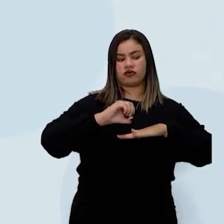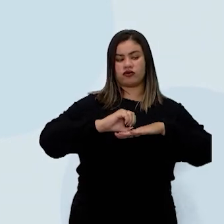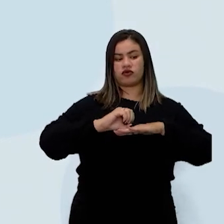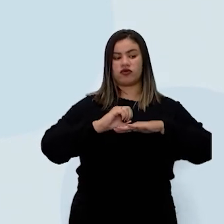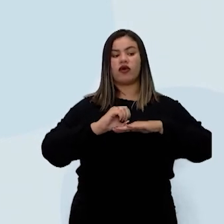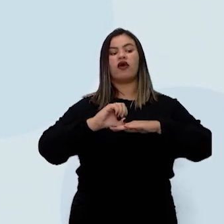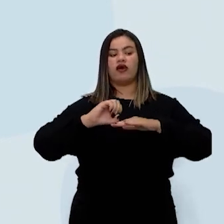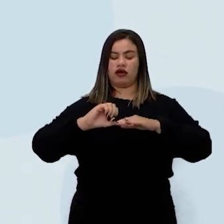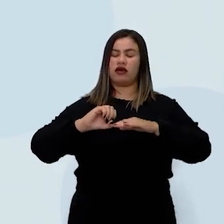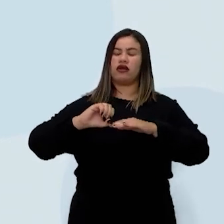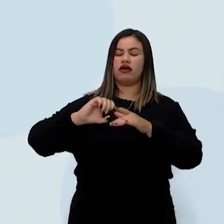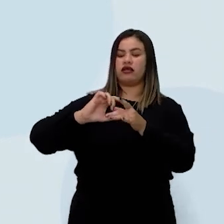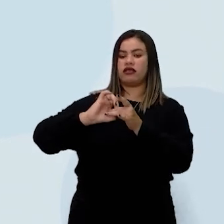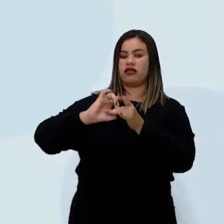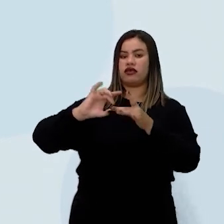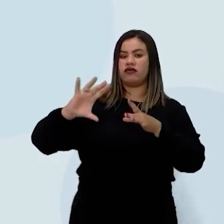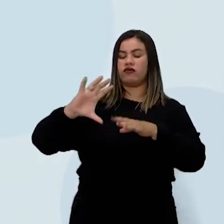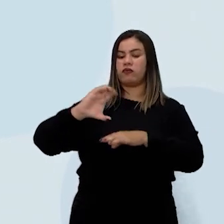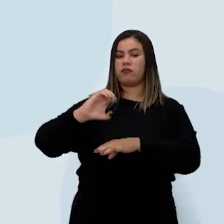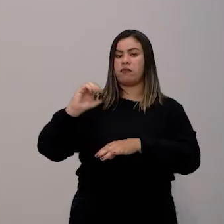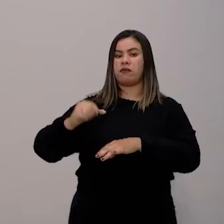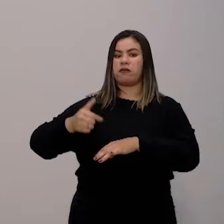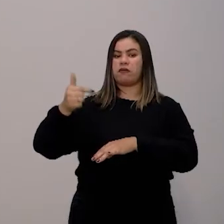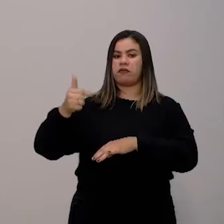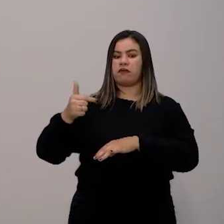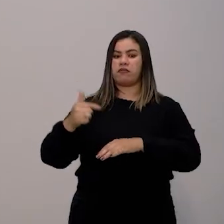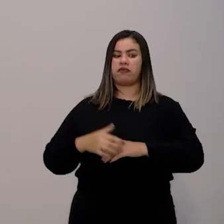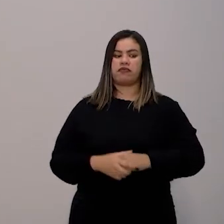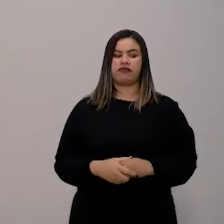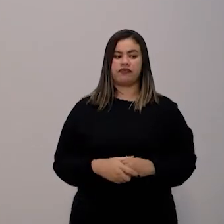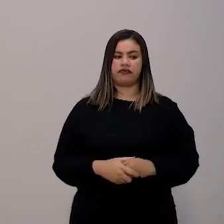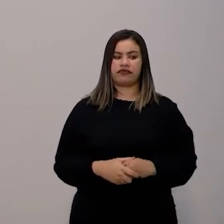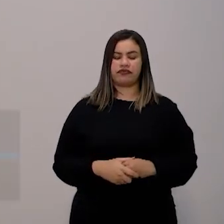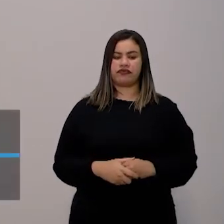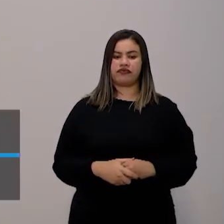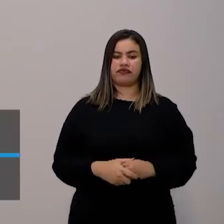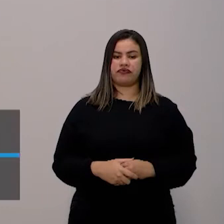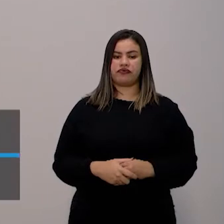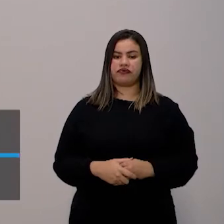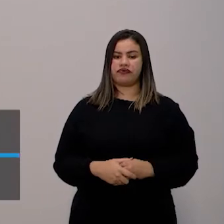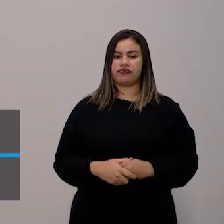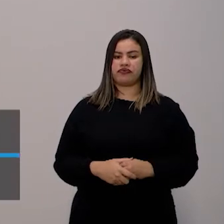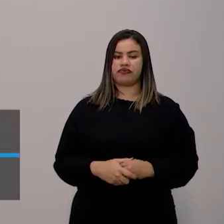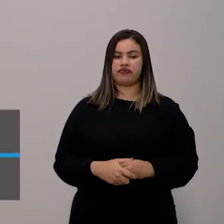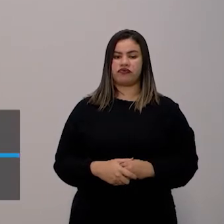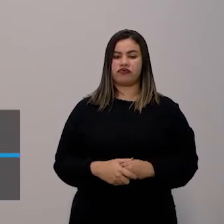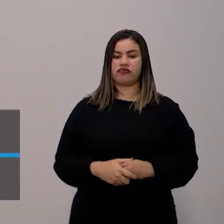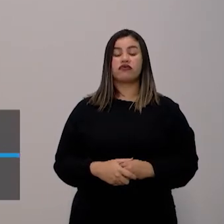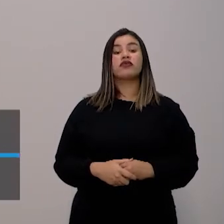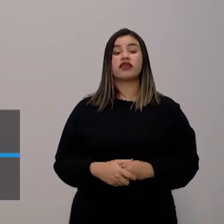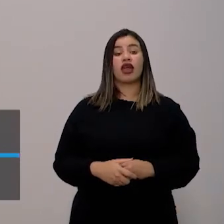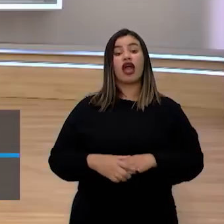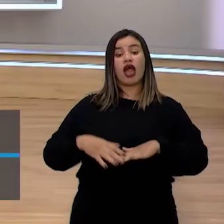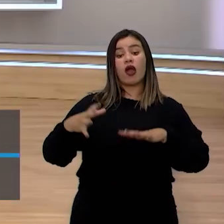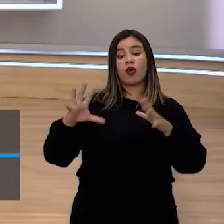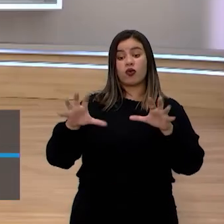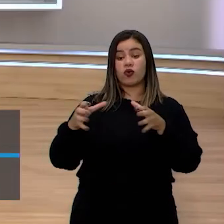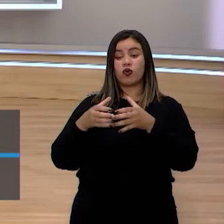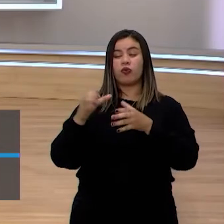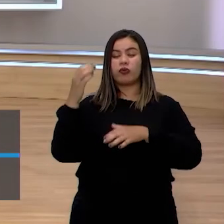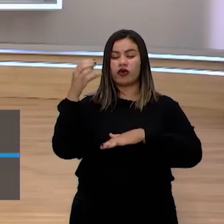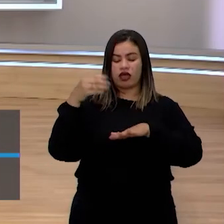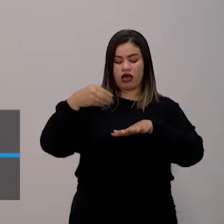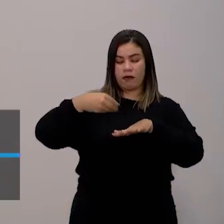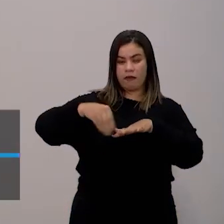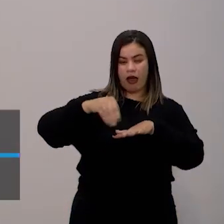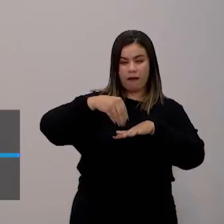carbono para o ambiente. Então, É legal apontar, né, para os estudantes que os arqueólogos, né, o pessoal da ciência,